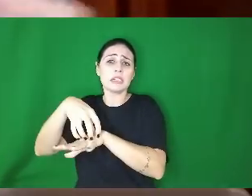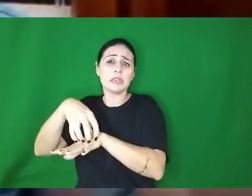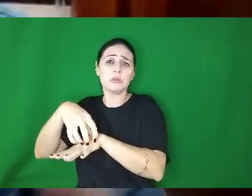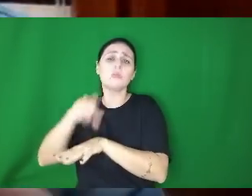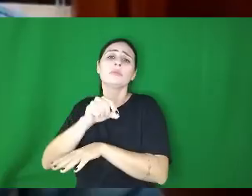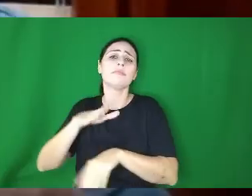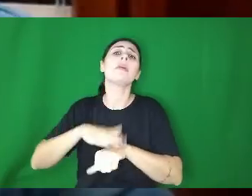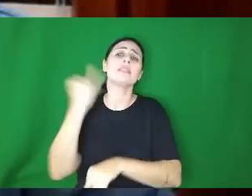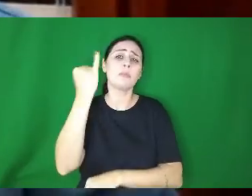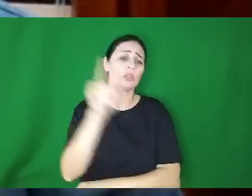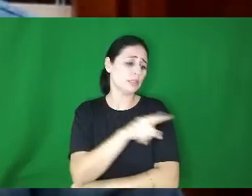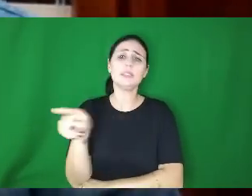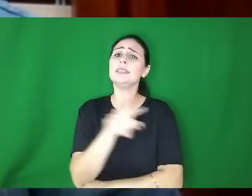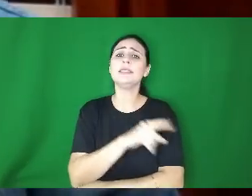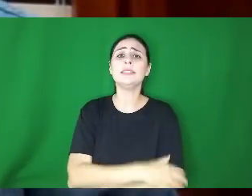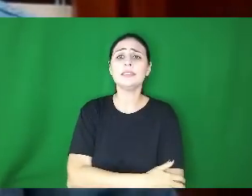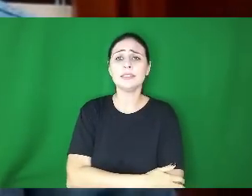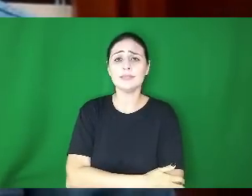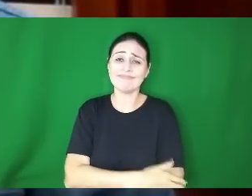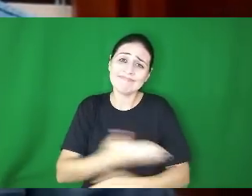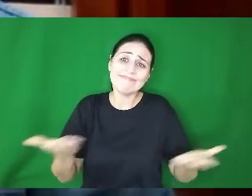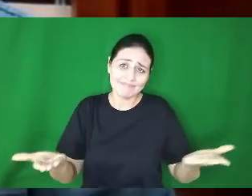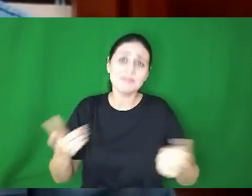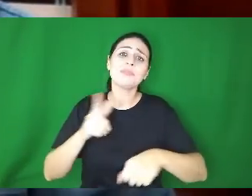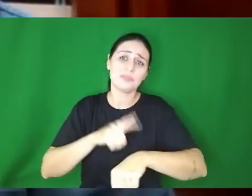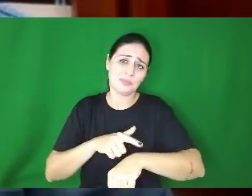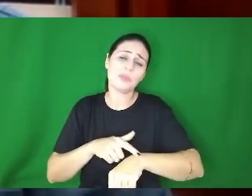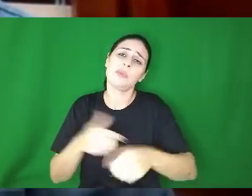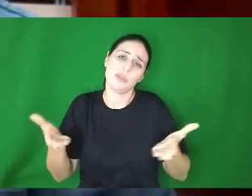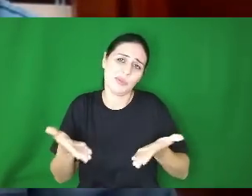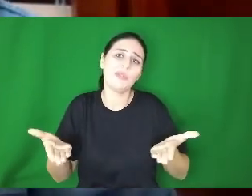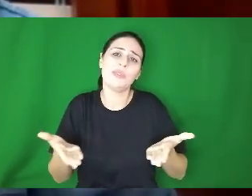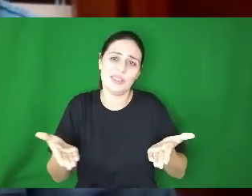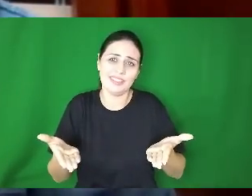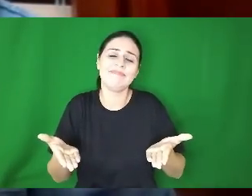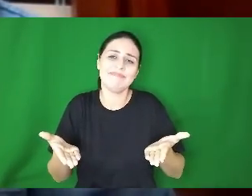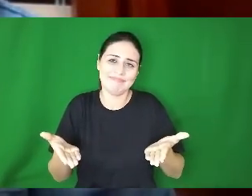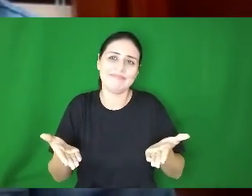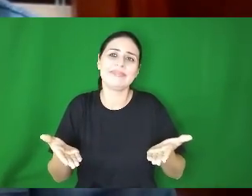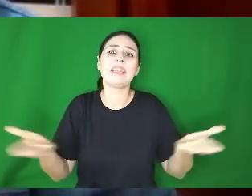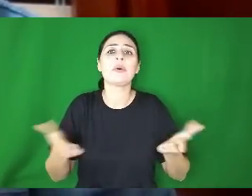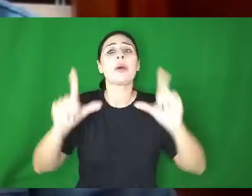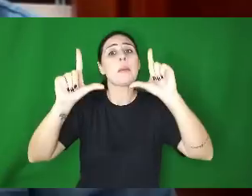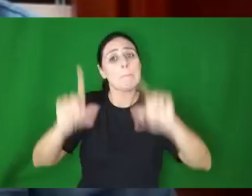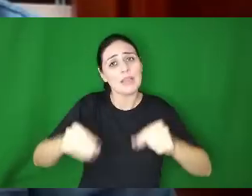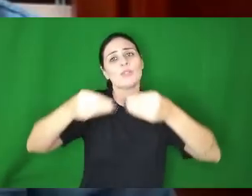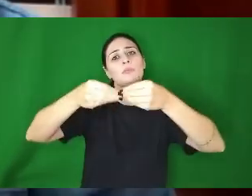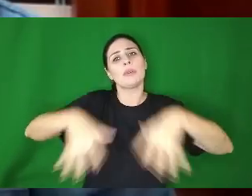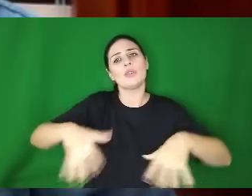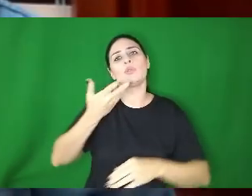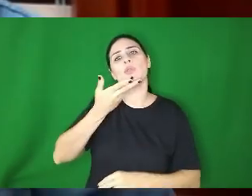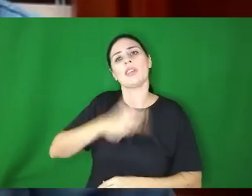conhecimentos, né? Olha, eu dei um exemplo aí de um item, migração, eu tenho um trabalho de pesquisa que eu orientei de formação do conceito